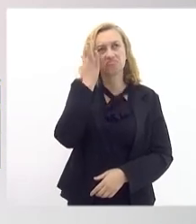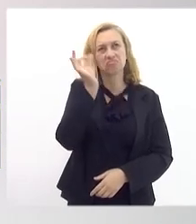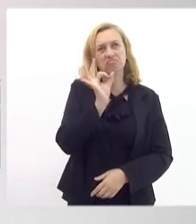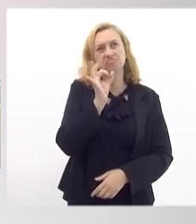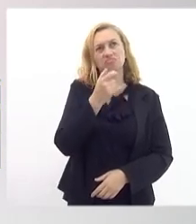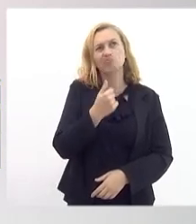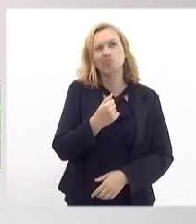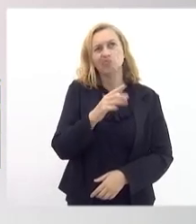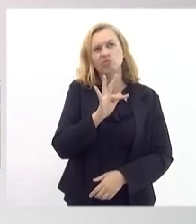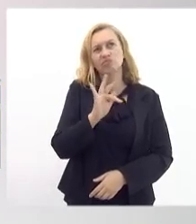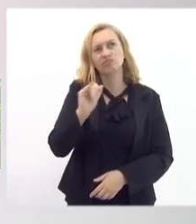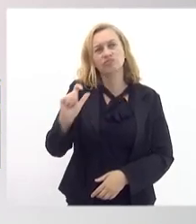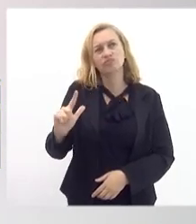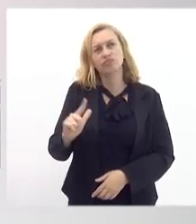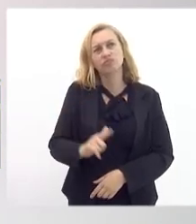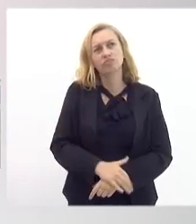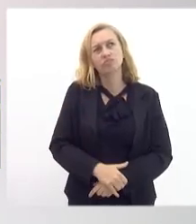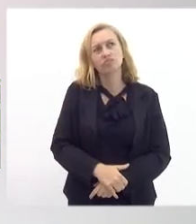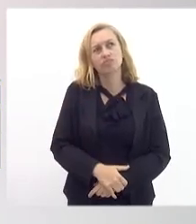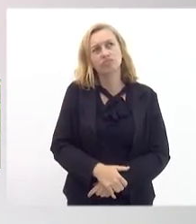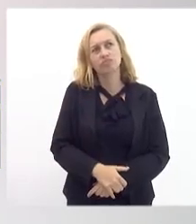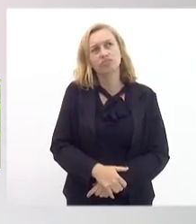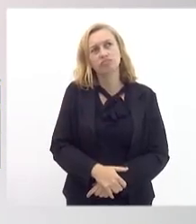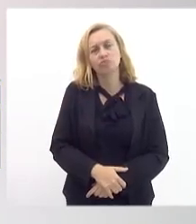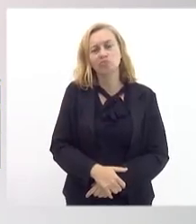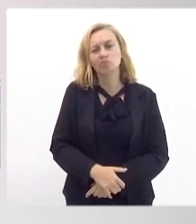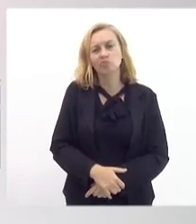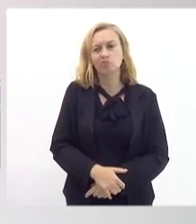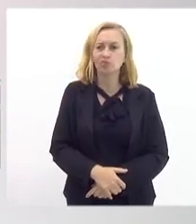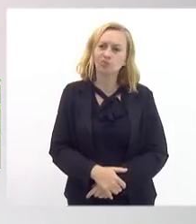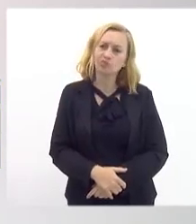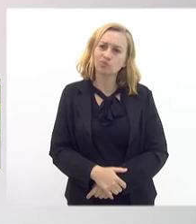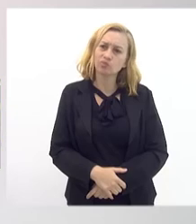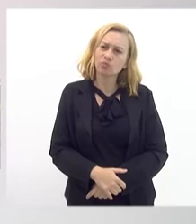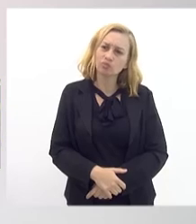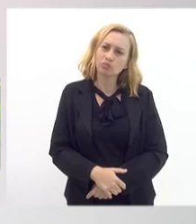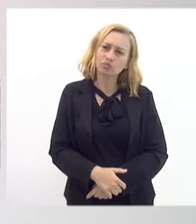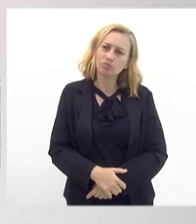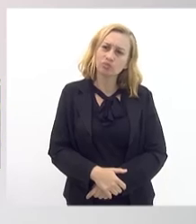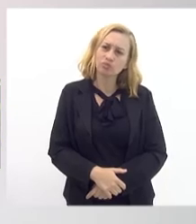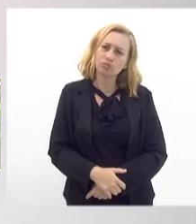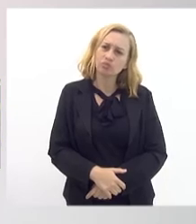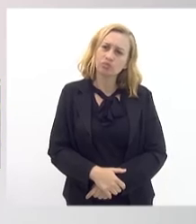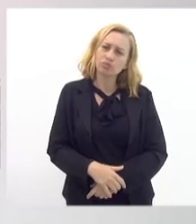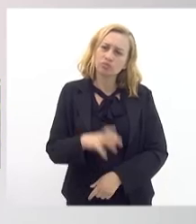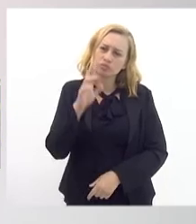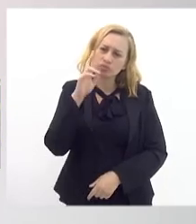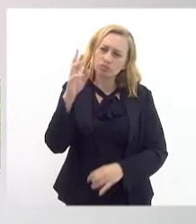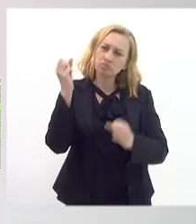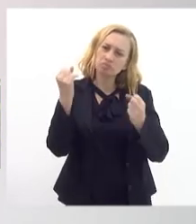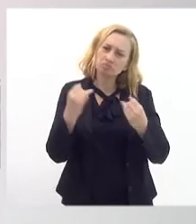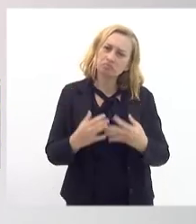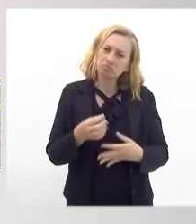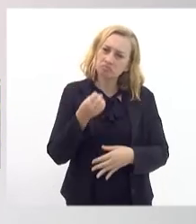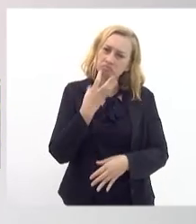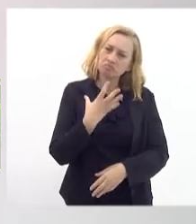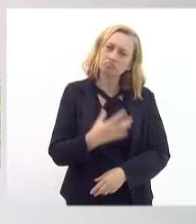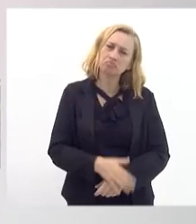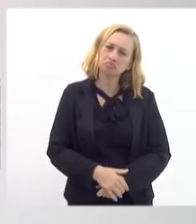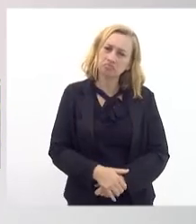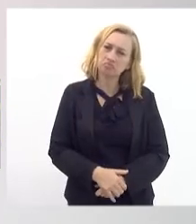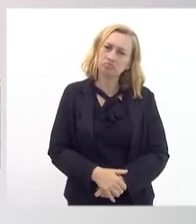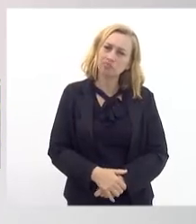o motivo é o seguinte e você foi Claro não